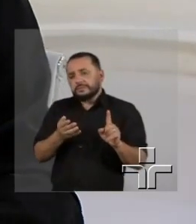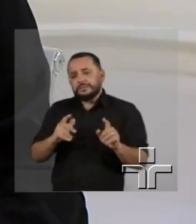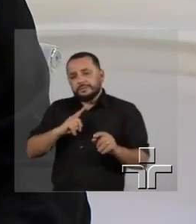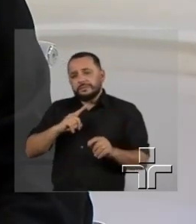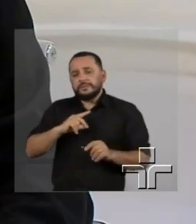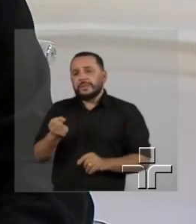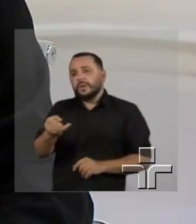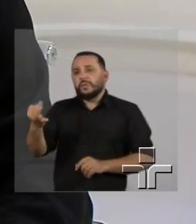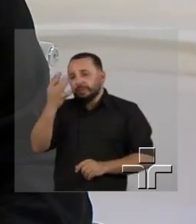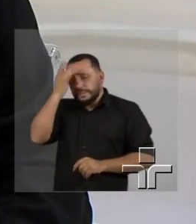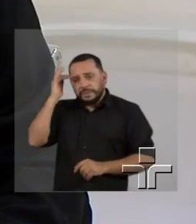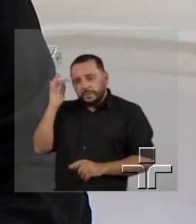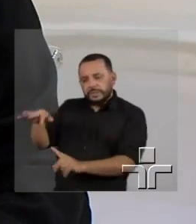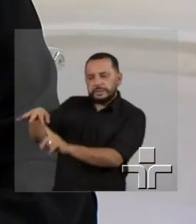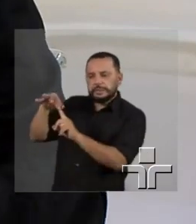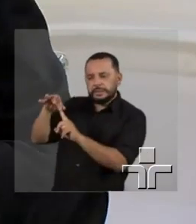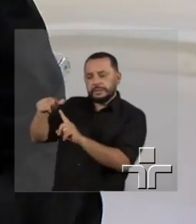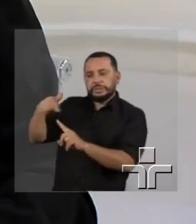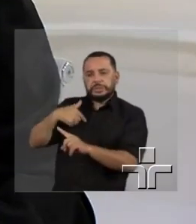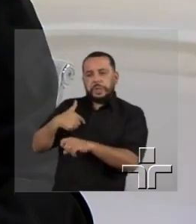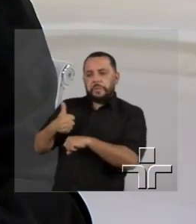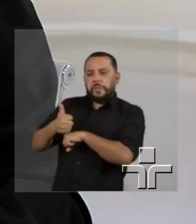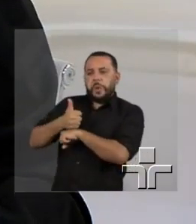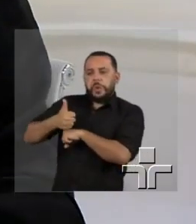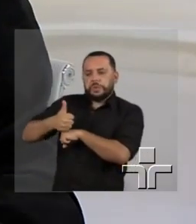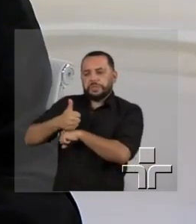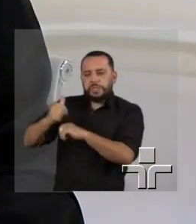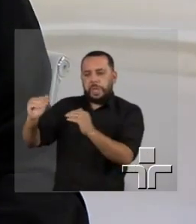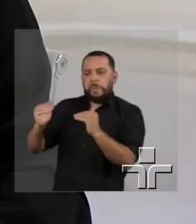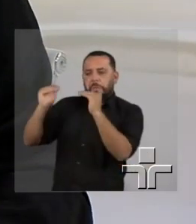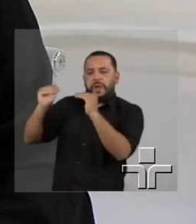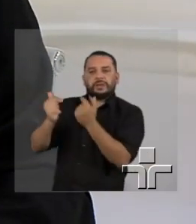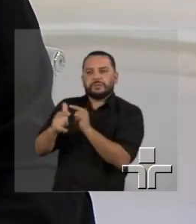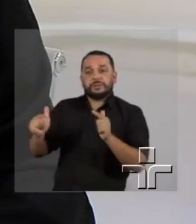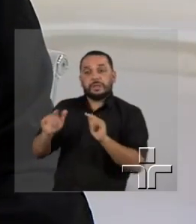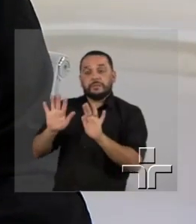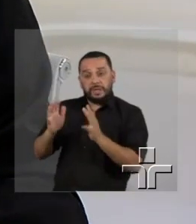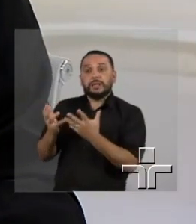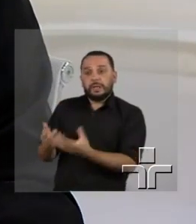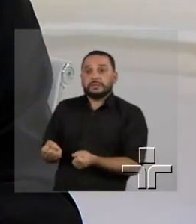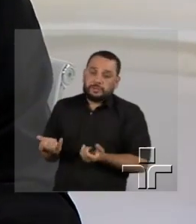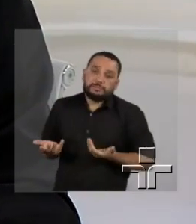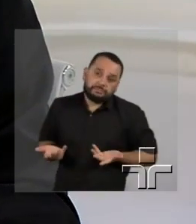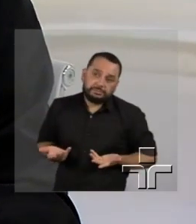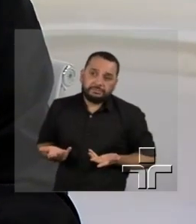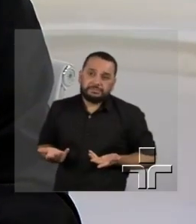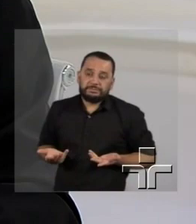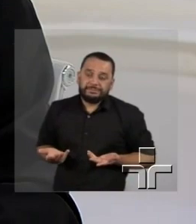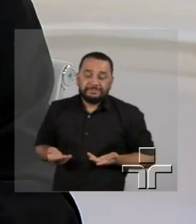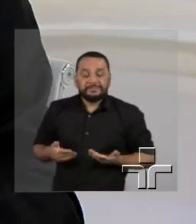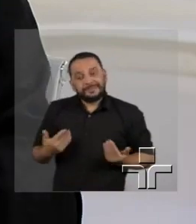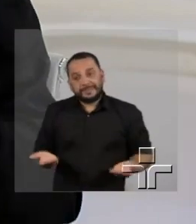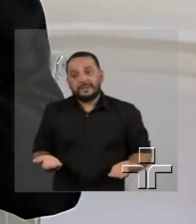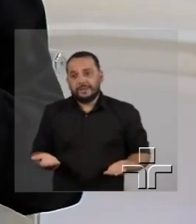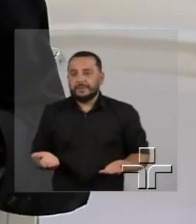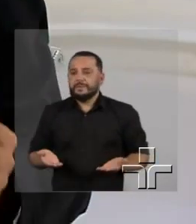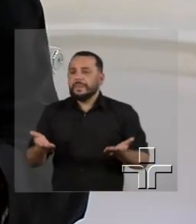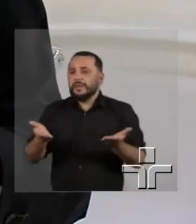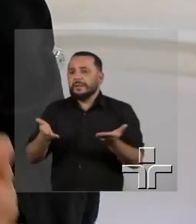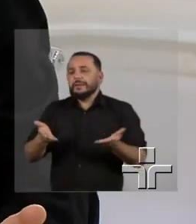isso, validar essas técnicas. Você tem que ter um planejamento para isso. A imagem